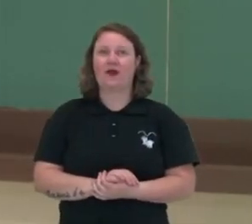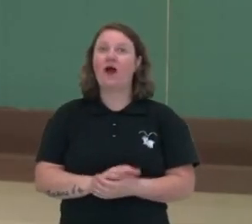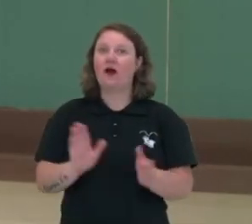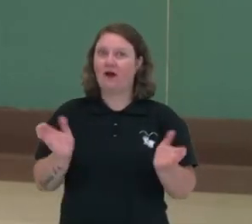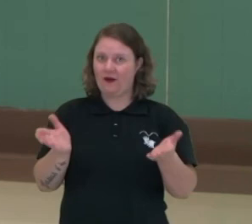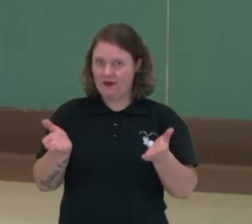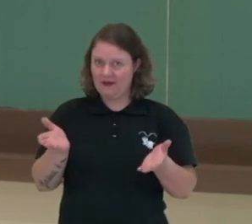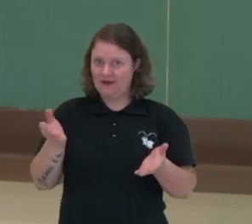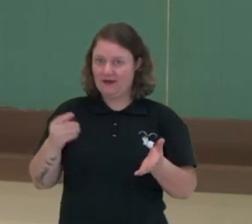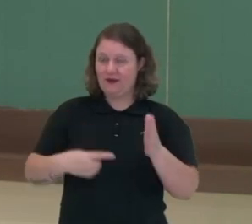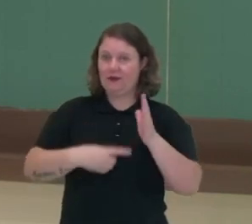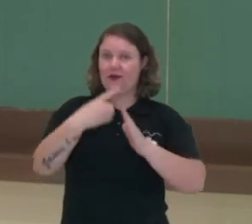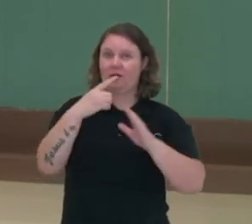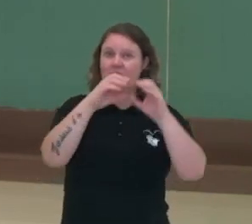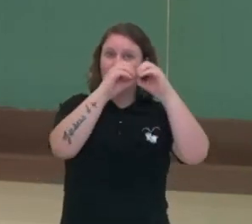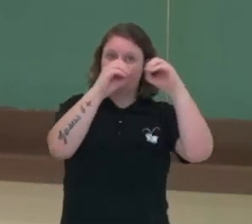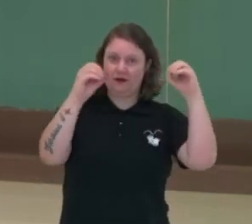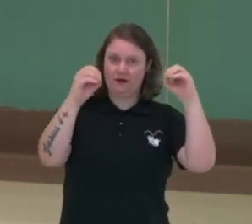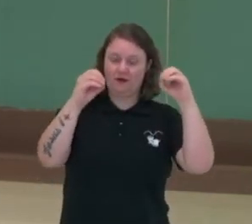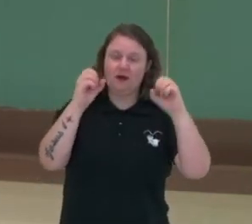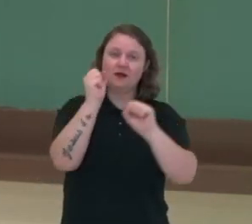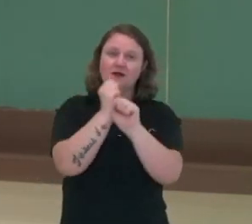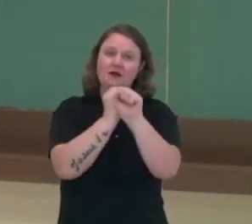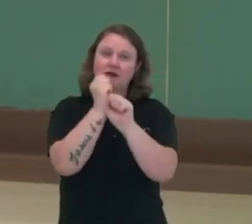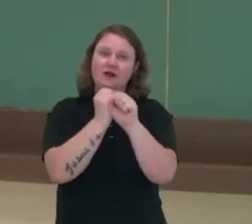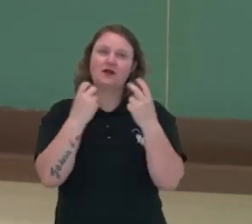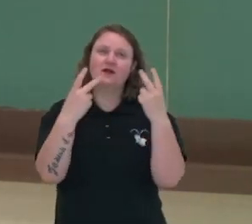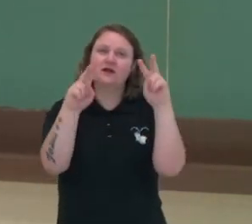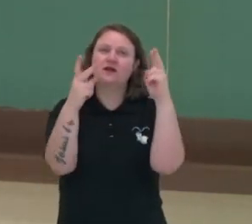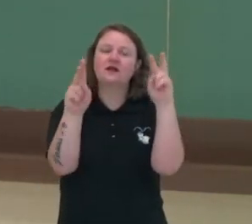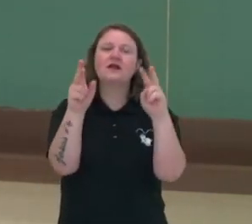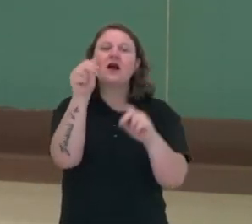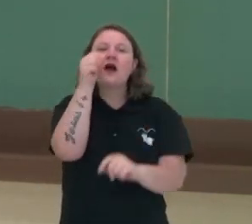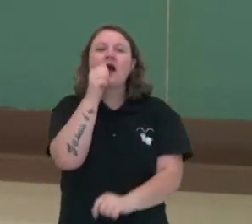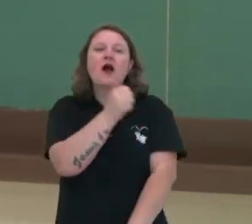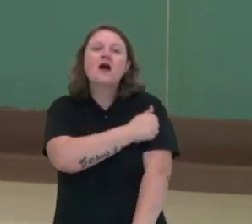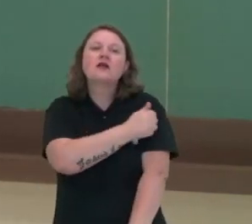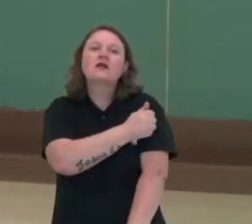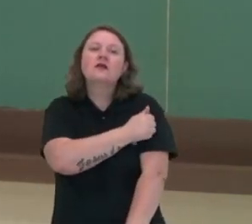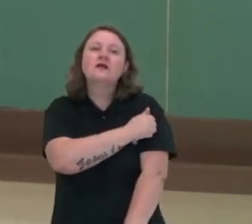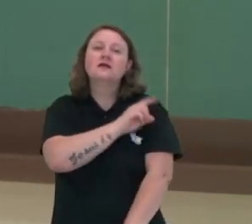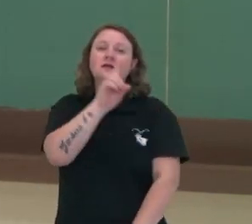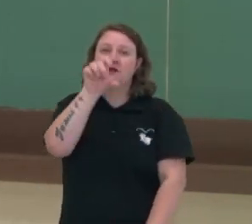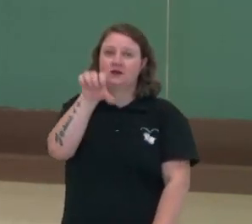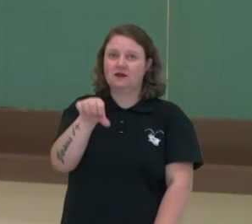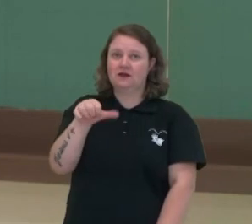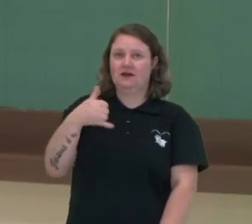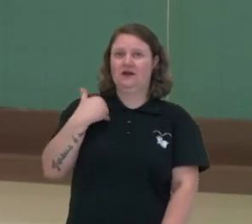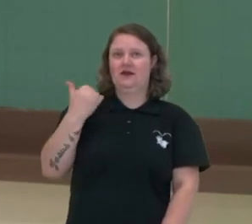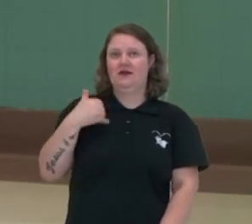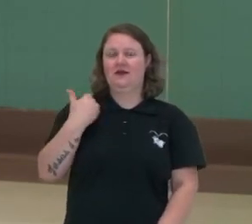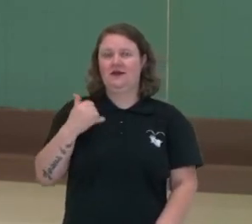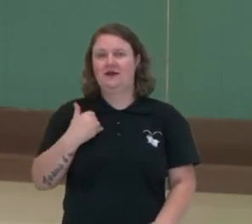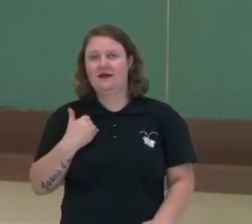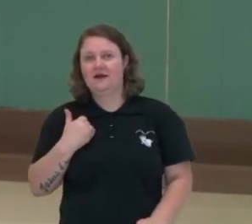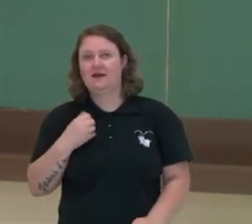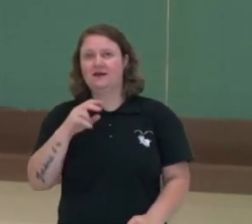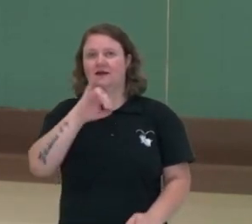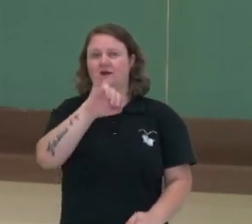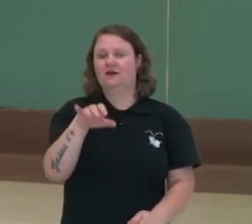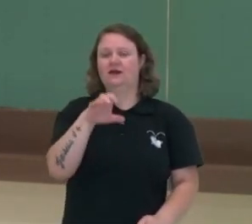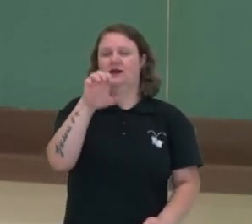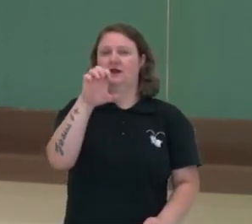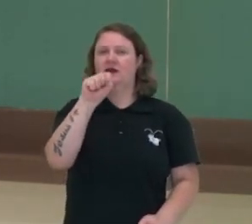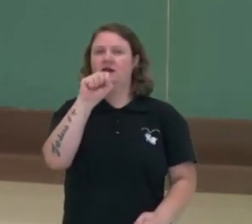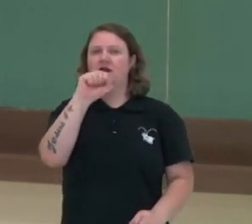então, primeira parte. Este ano, a vencedora foi a estudante de 19 anos, Jéssica Nascimento. Até aqui, então, eu tenho a